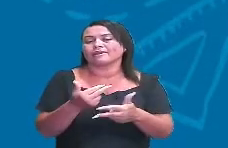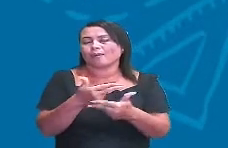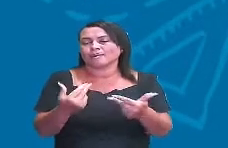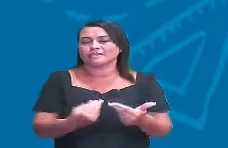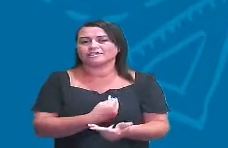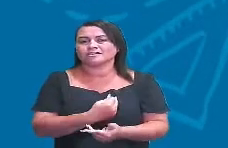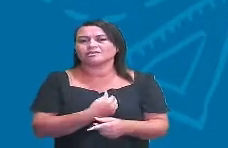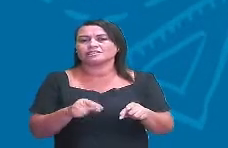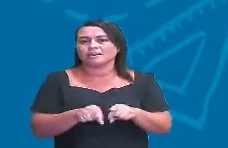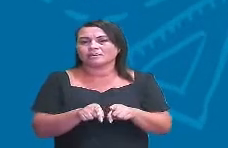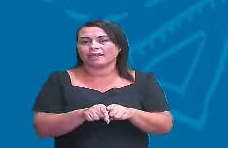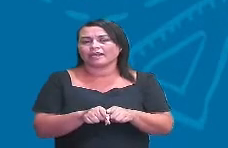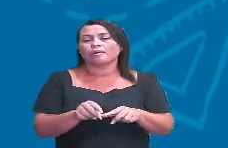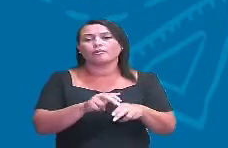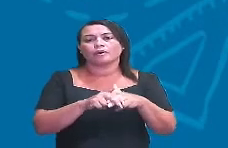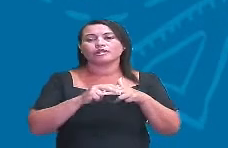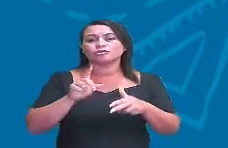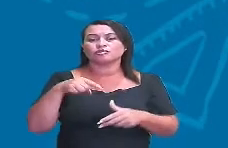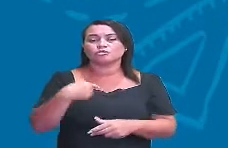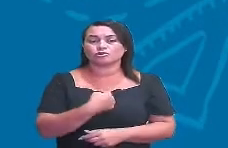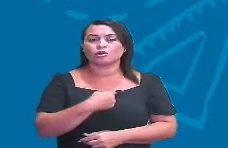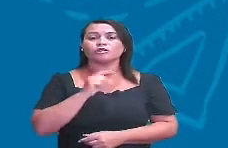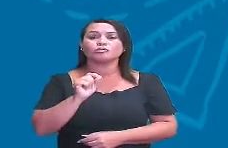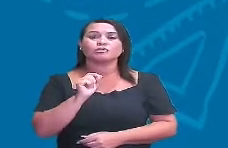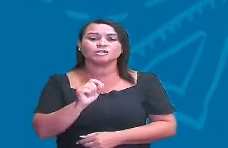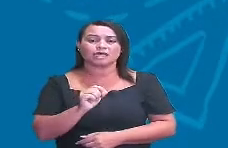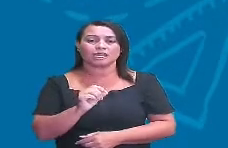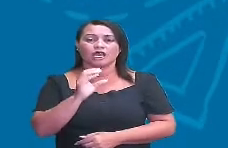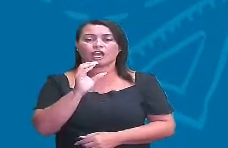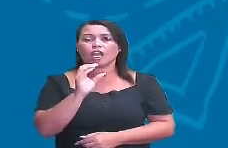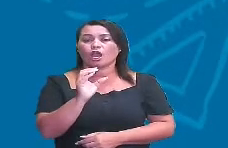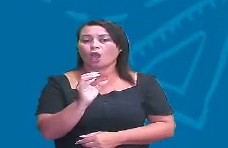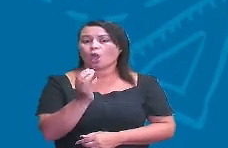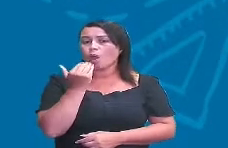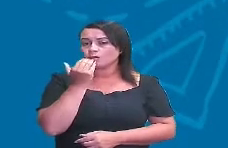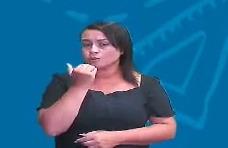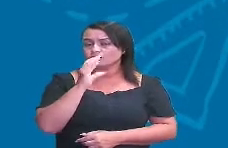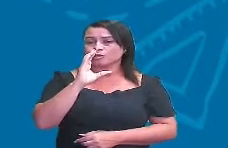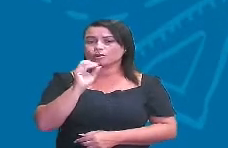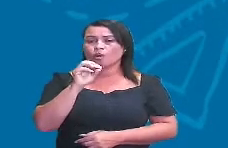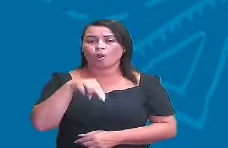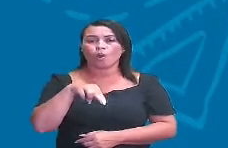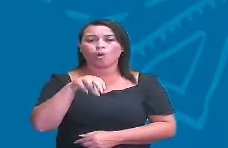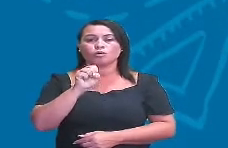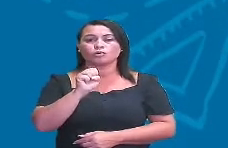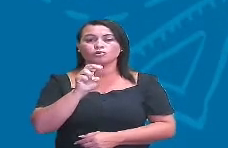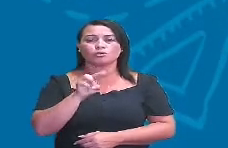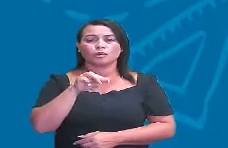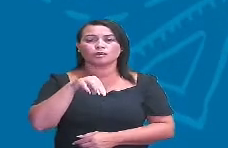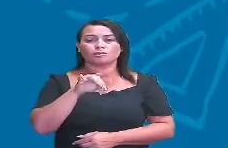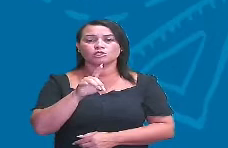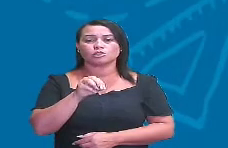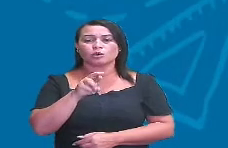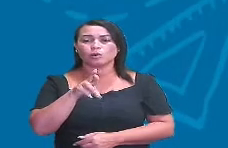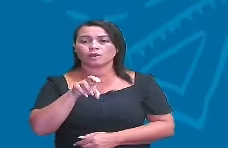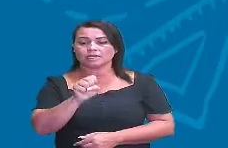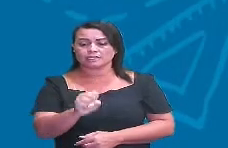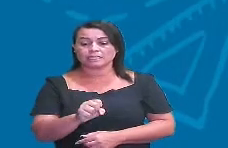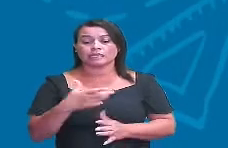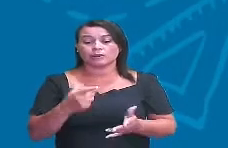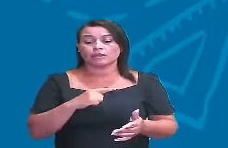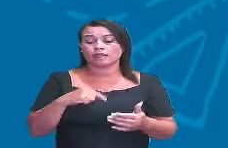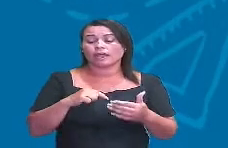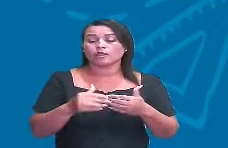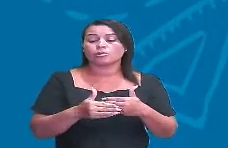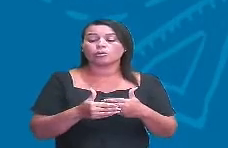de plantas, tá certo? Portanto, nós somos ditos como consumidores. E a partir dessa ideia, a gente